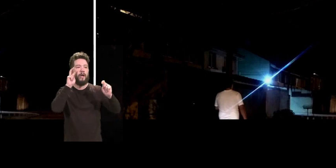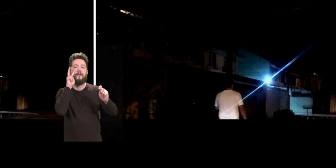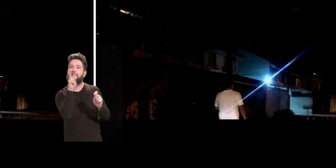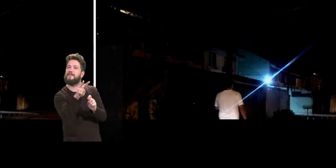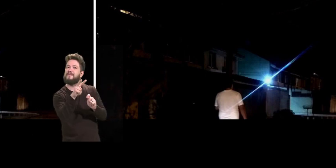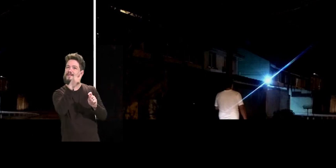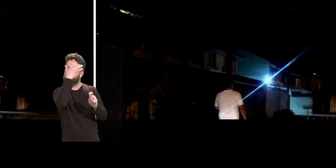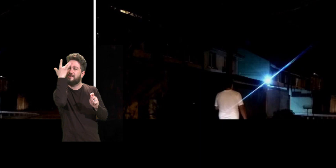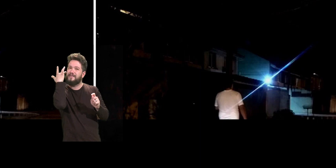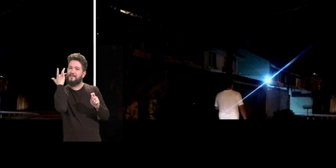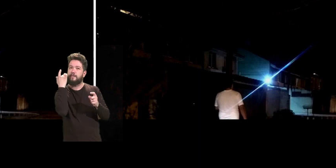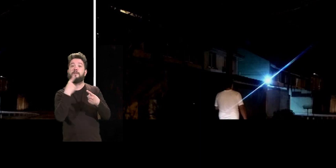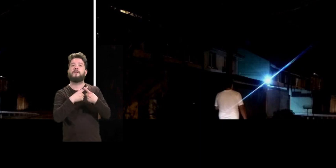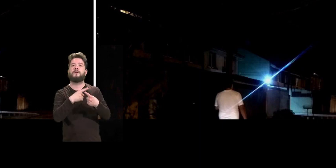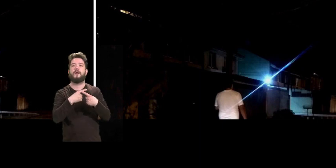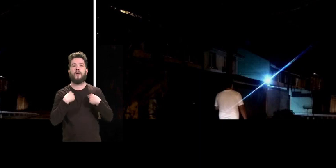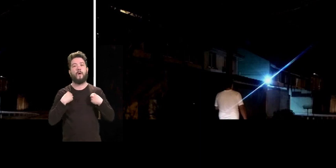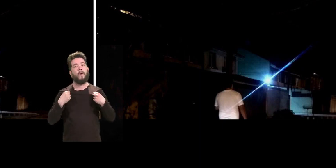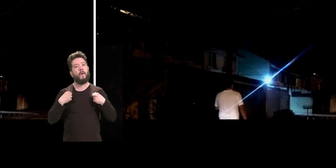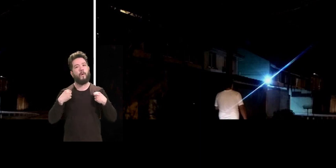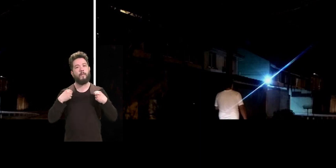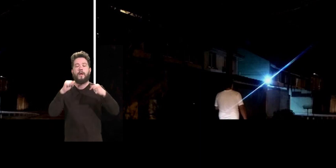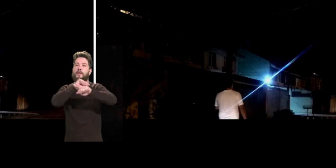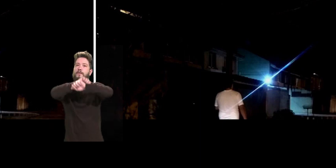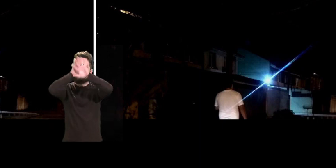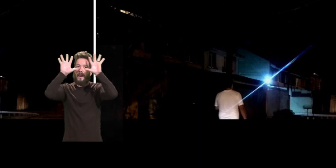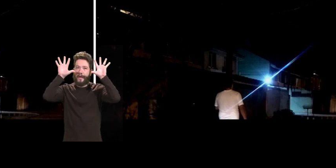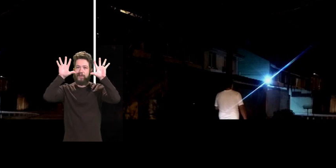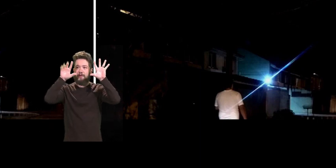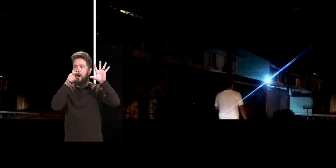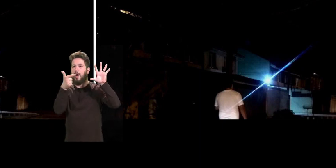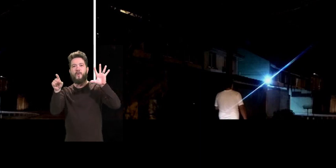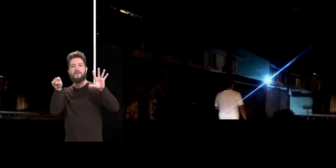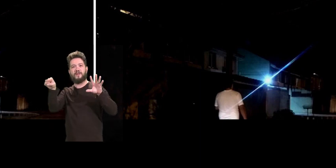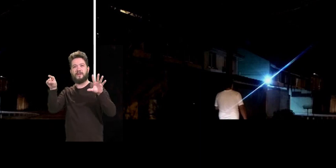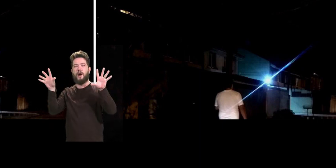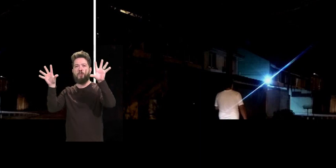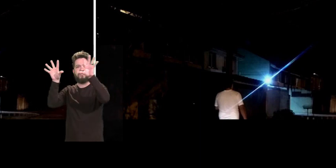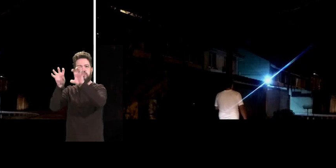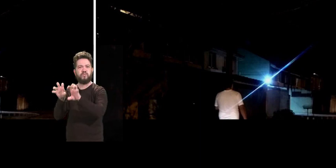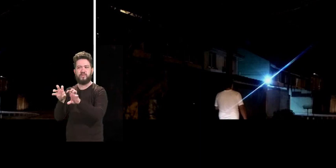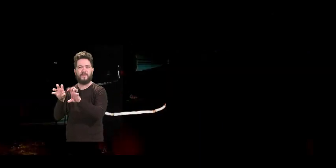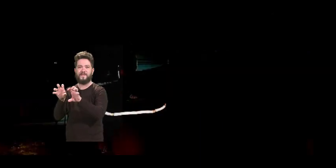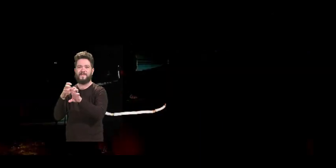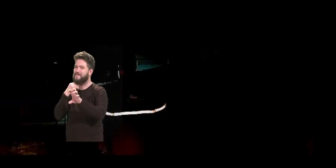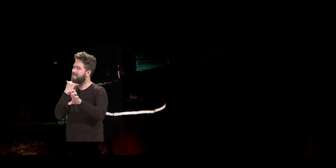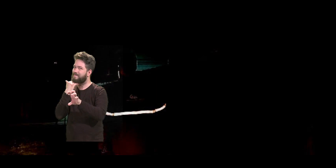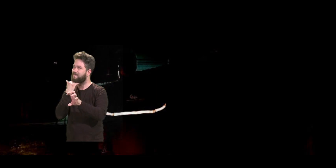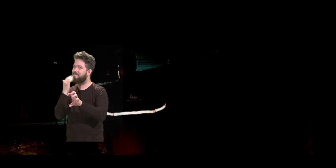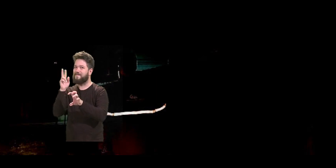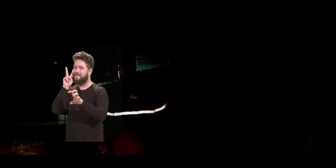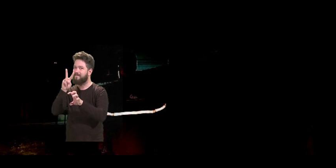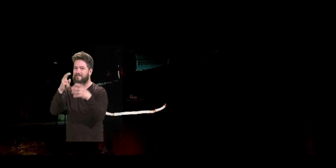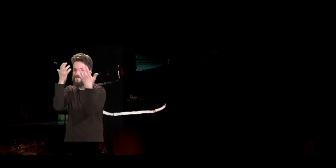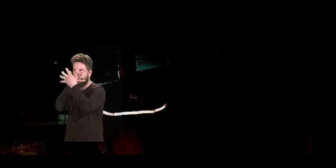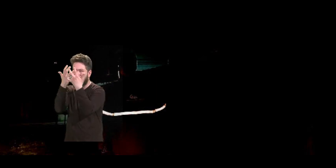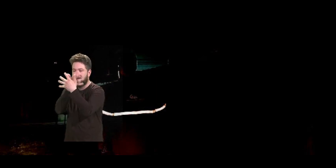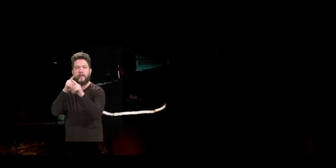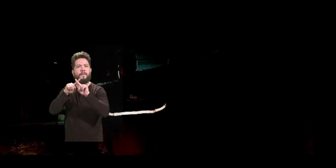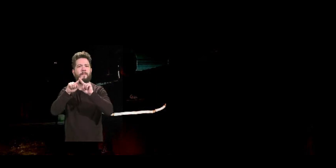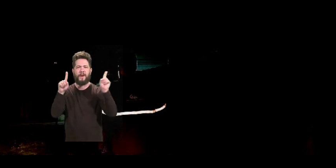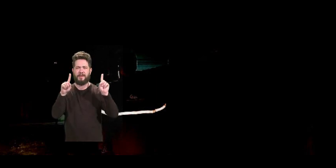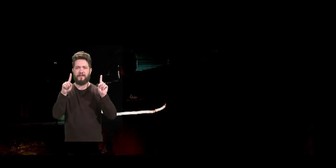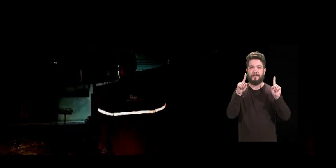Isso porque ela está usando roupas claras, enquanto a outra usa roupas escuras. Mas quero que vocês ainda